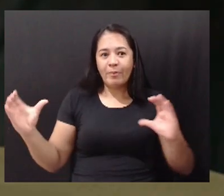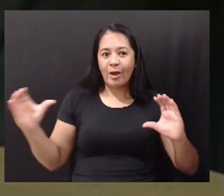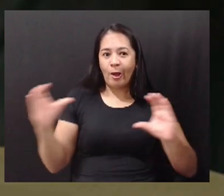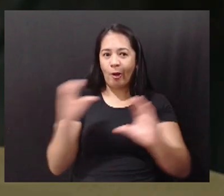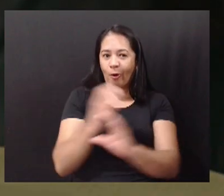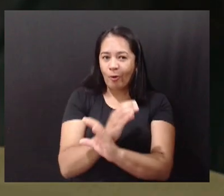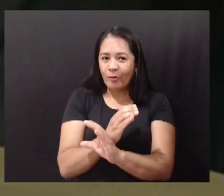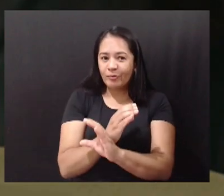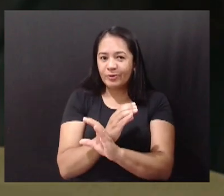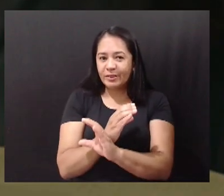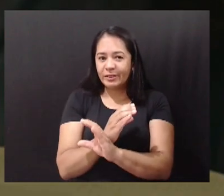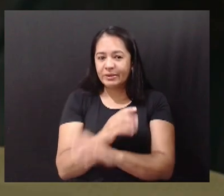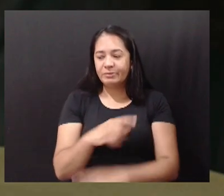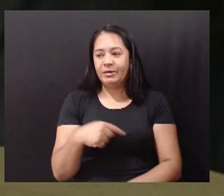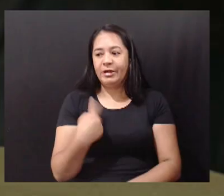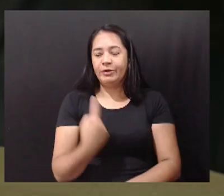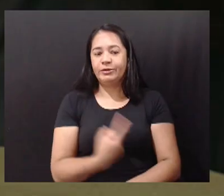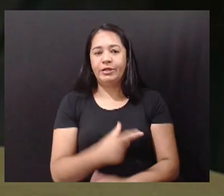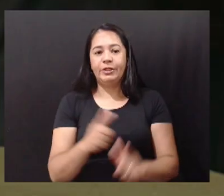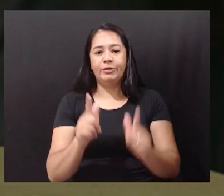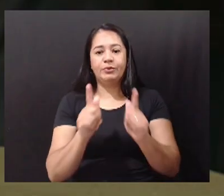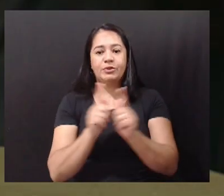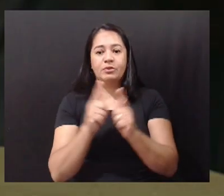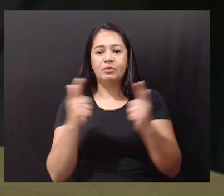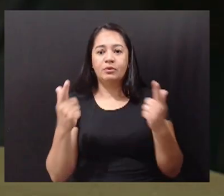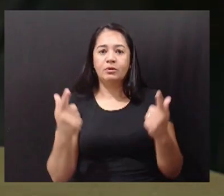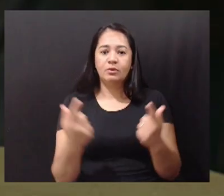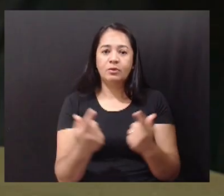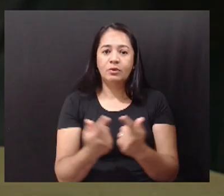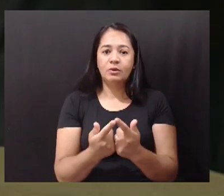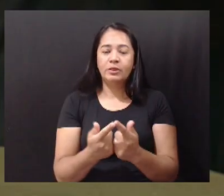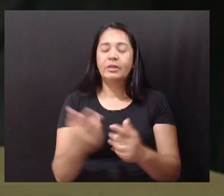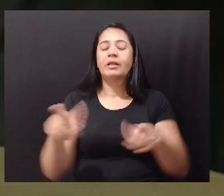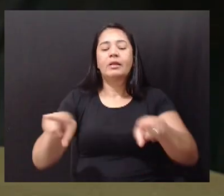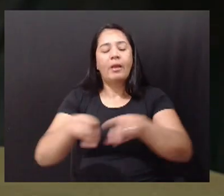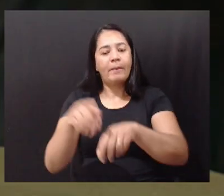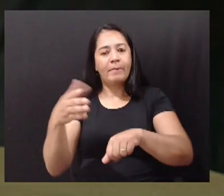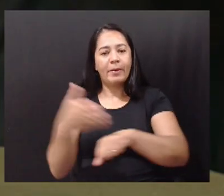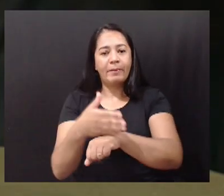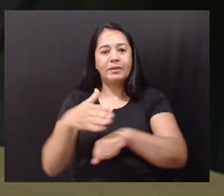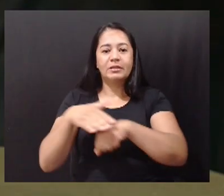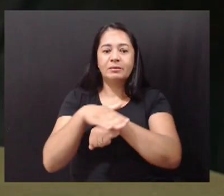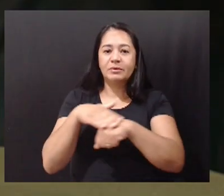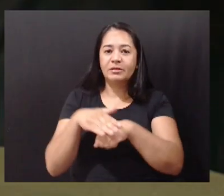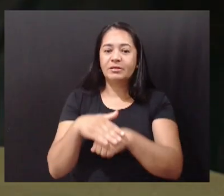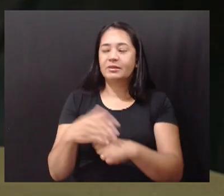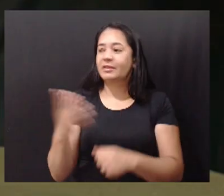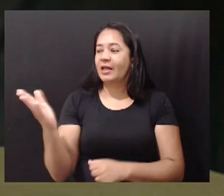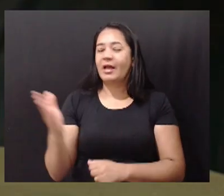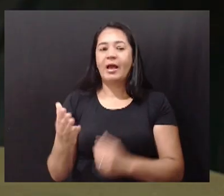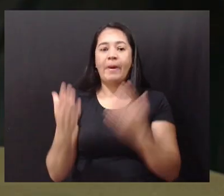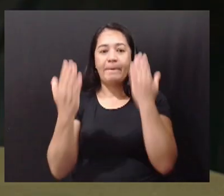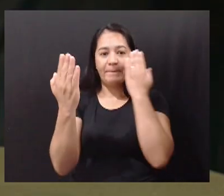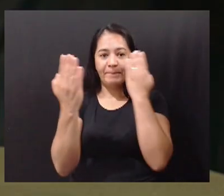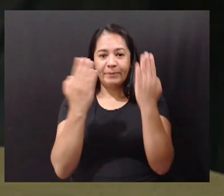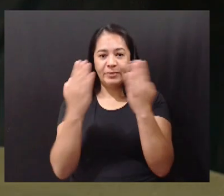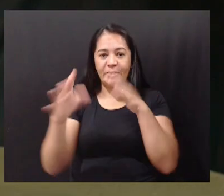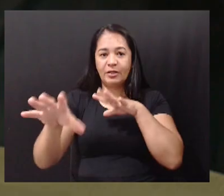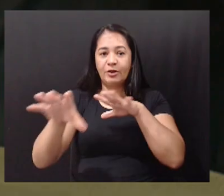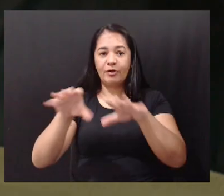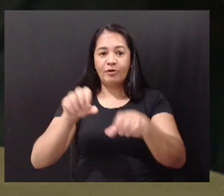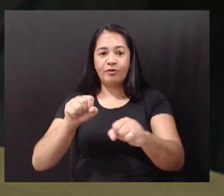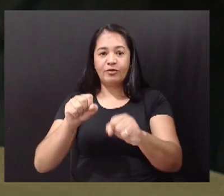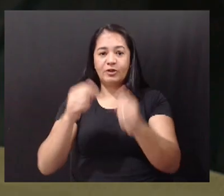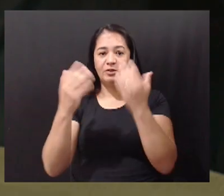doutora Beatriz, quem participa também da nossa conversa é a psicóloga Valéria dos Santos. Ela é graduada em psicologia, com pós-graduação